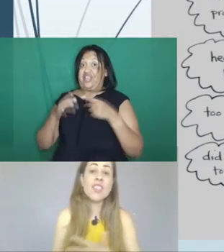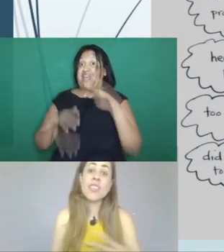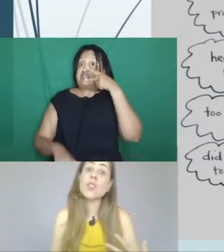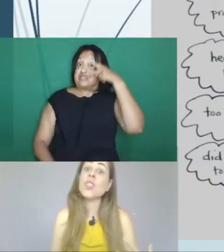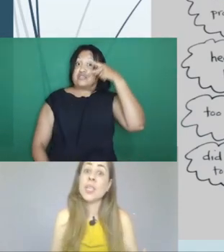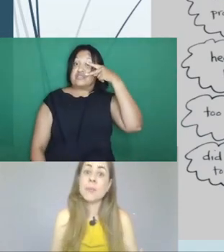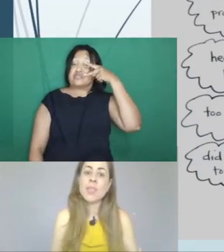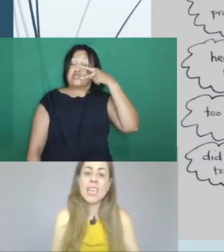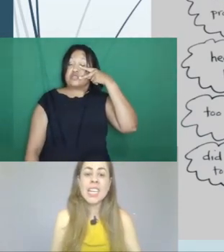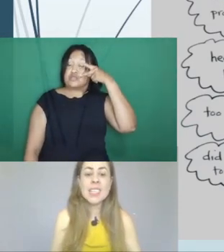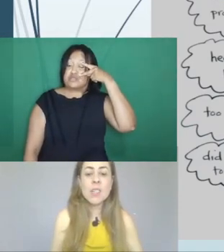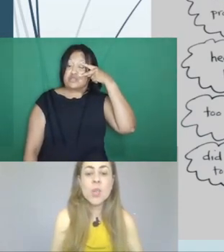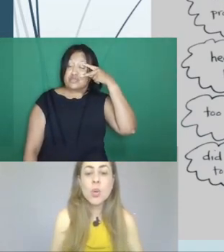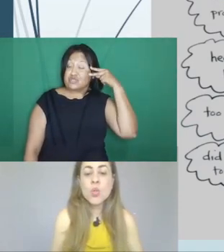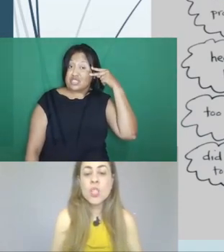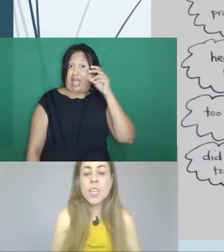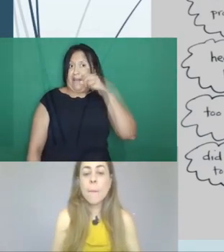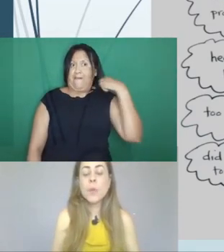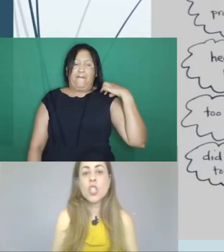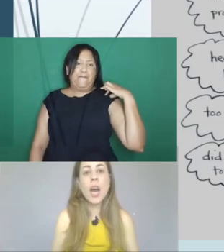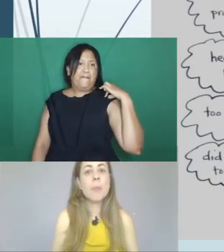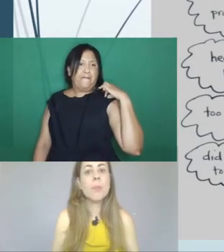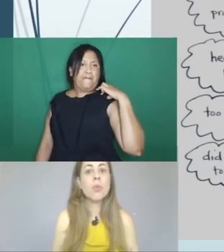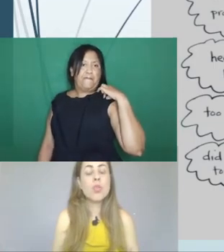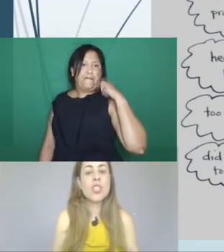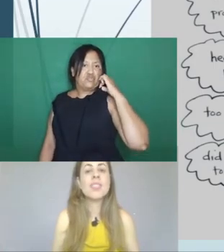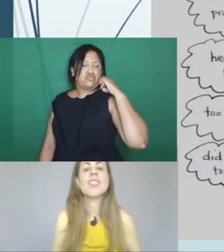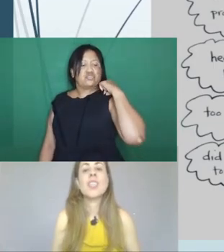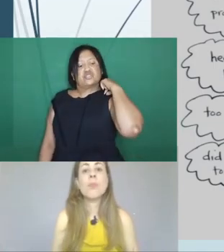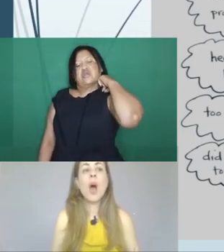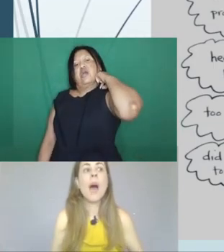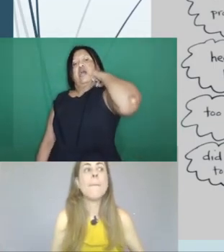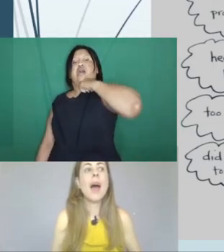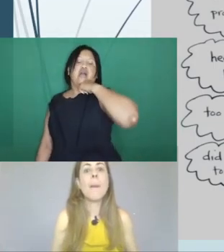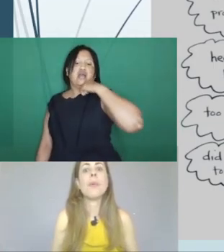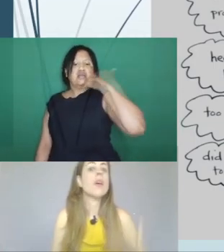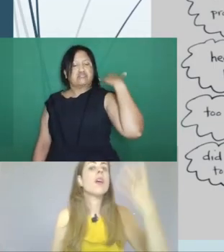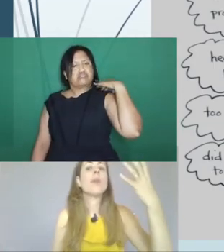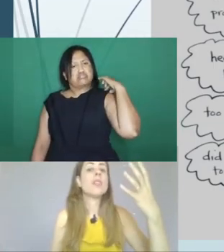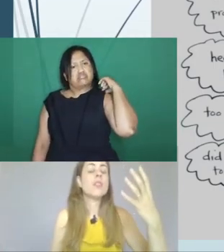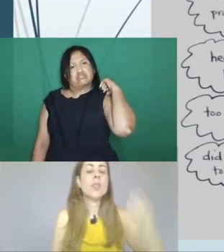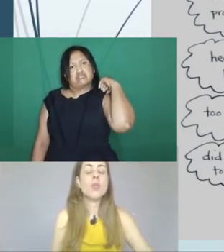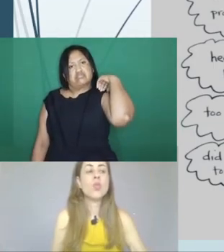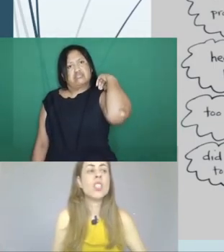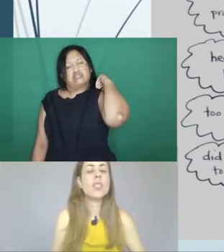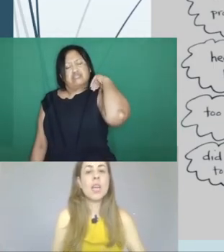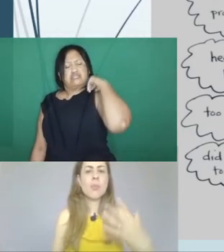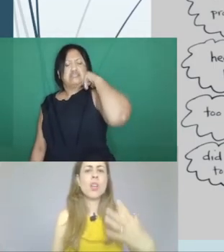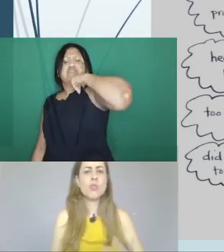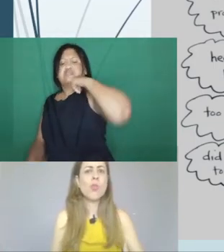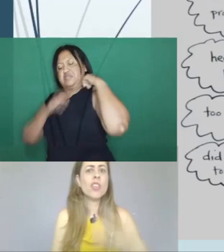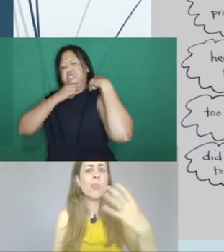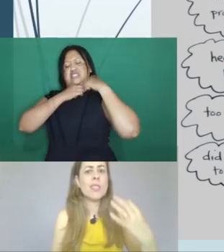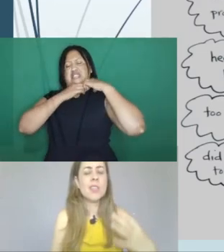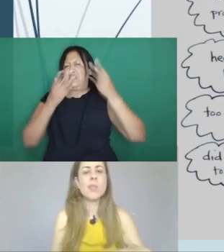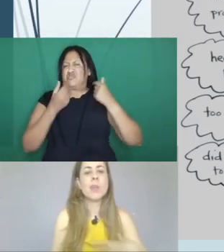Brás significa sutiã então o sutiã puxar puxe empurrar para cima então o sutiã tá